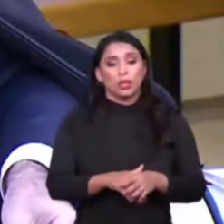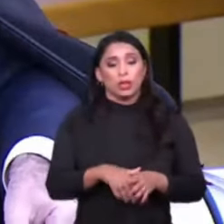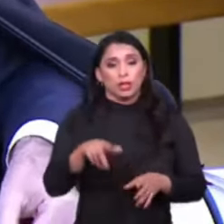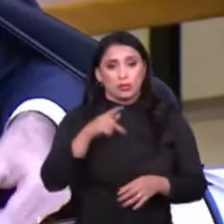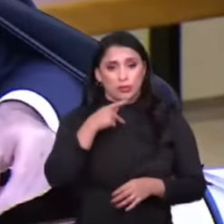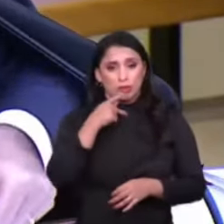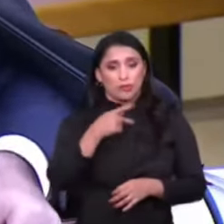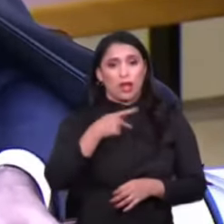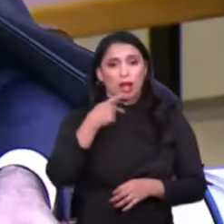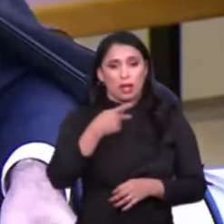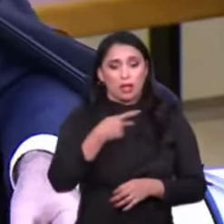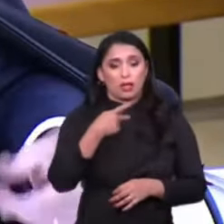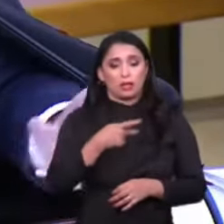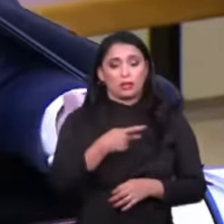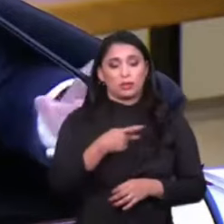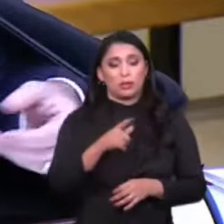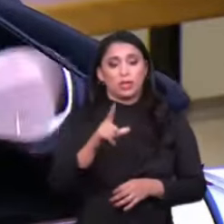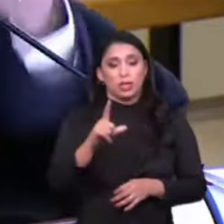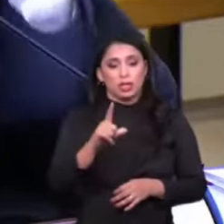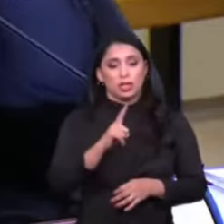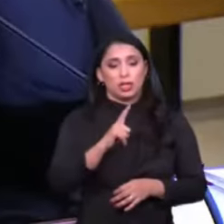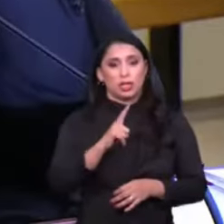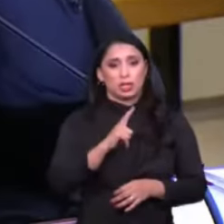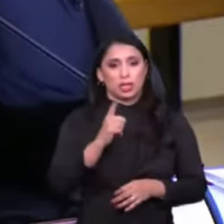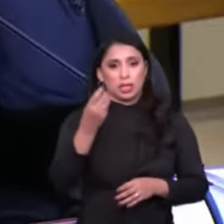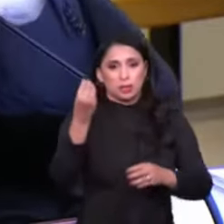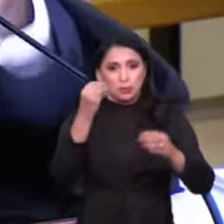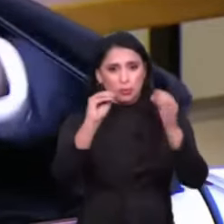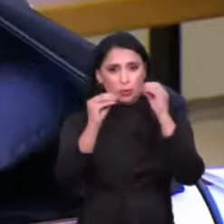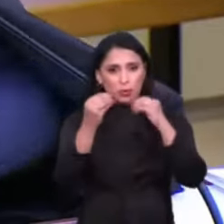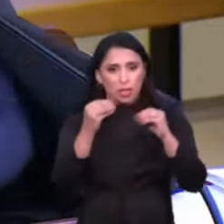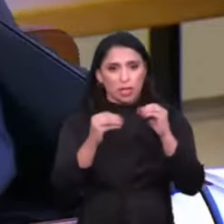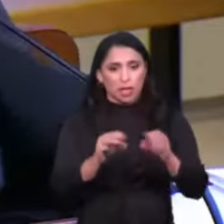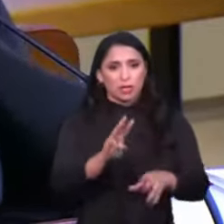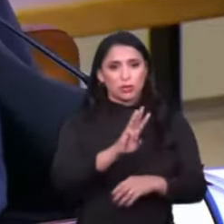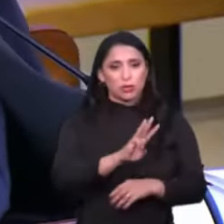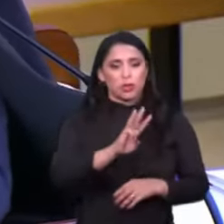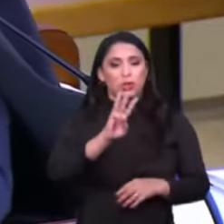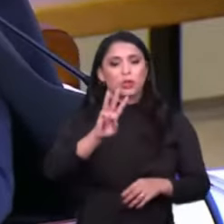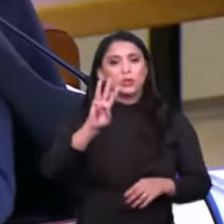trazido e que consta de publicado em alguns sites